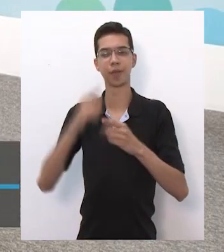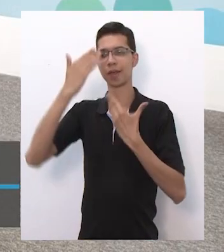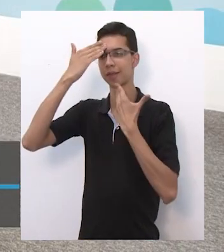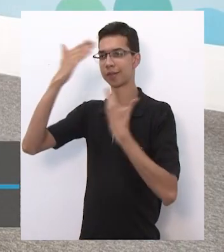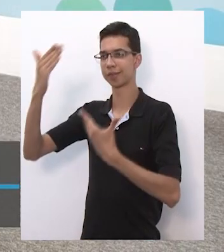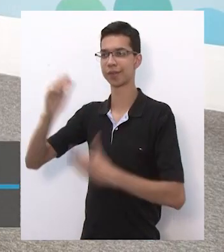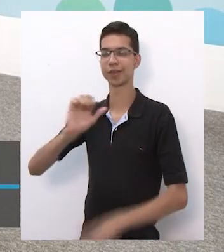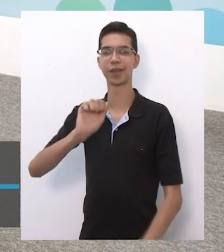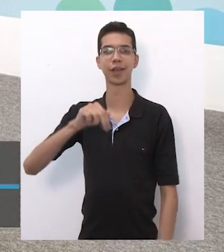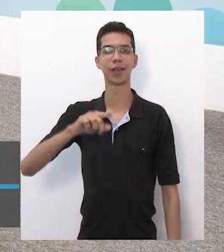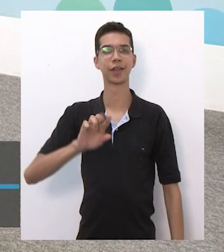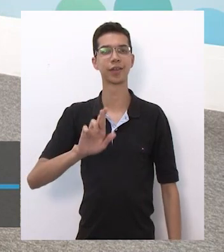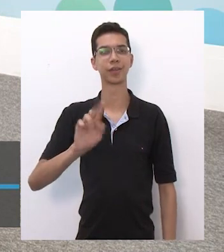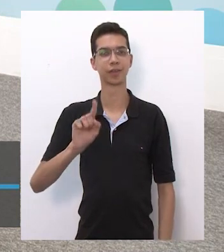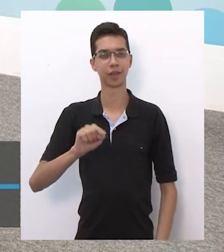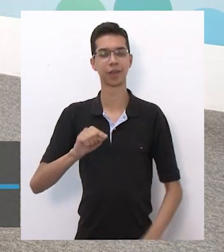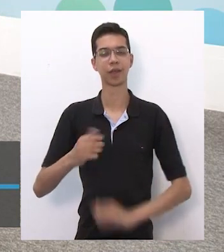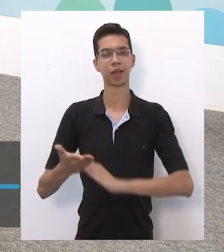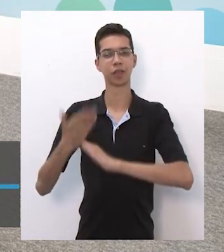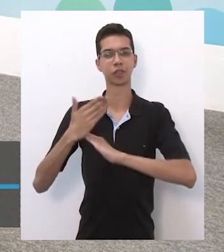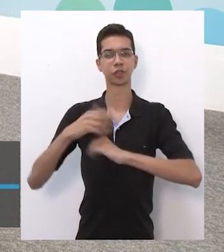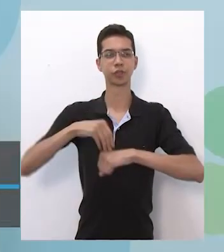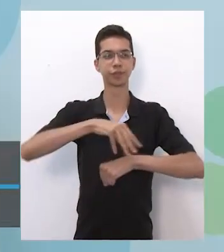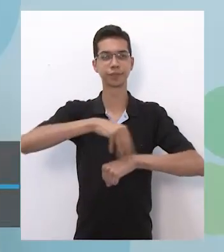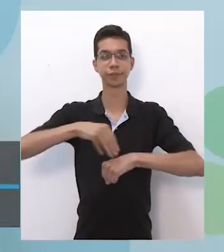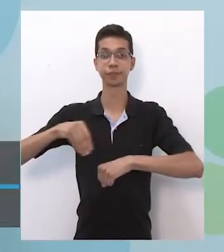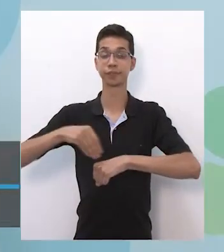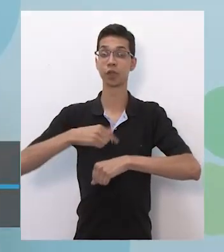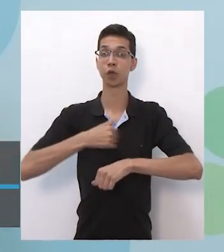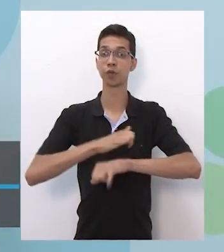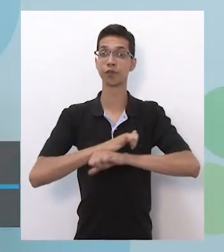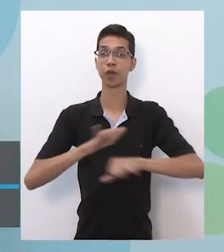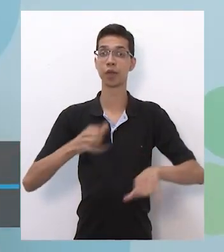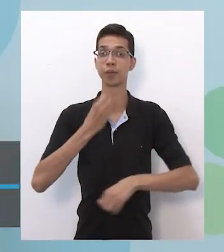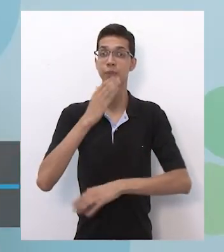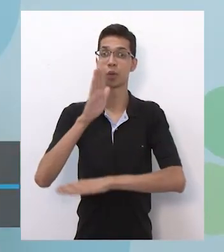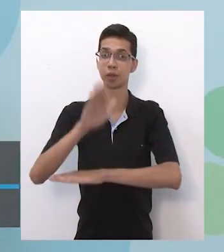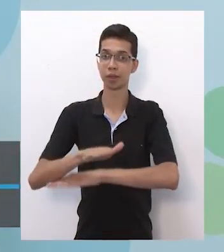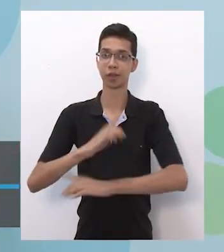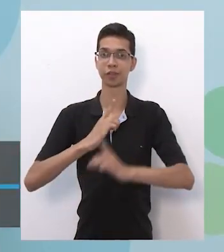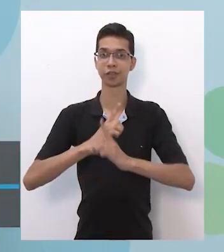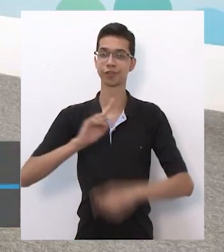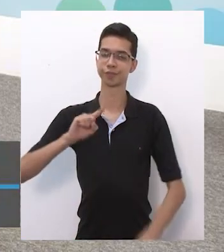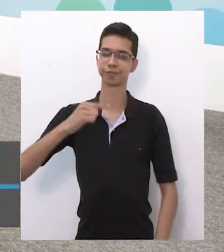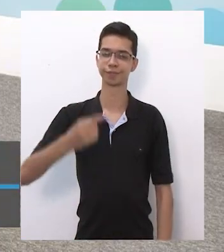auxiliou bastante com a moderação, e vou desejar a todos uma boa tarde e até o próximo